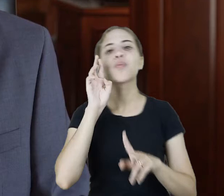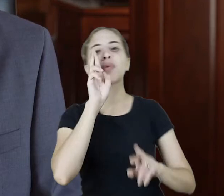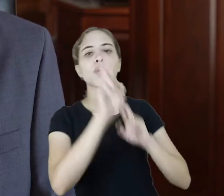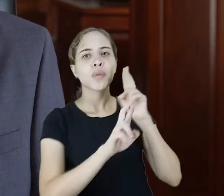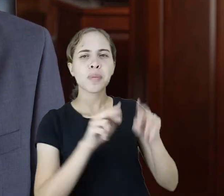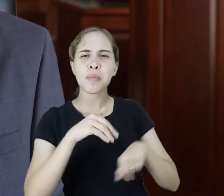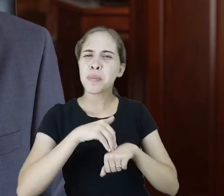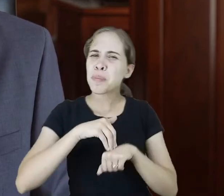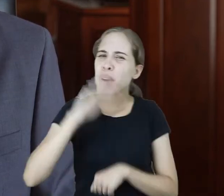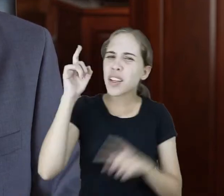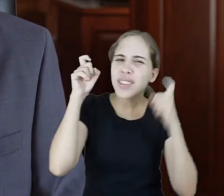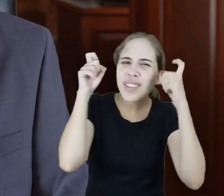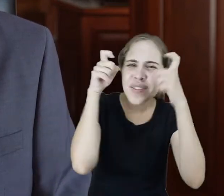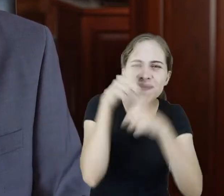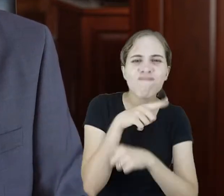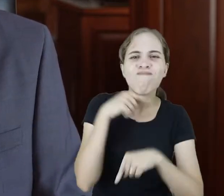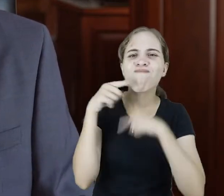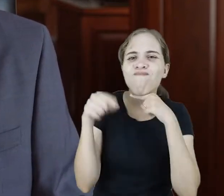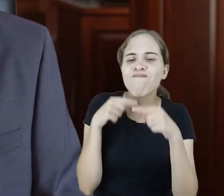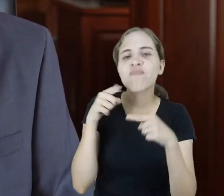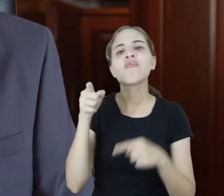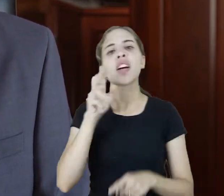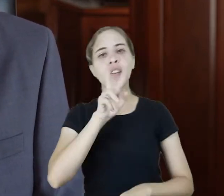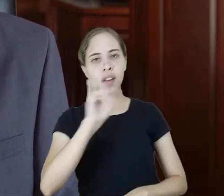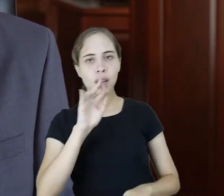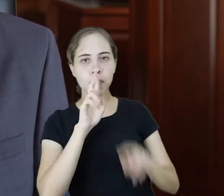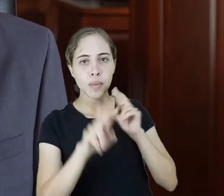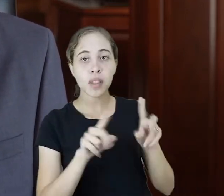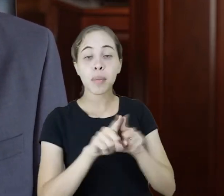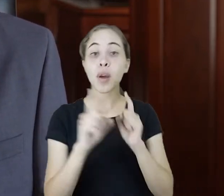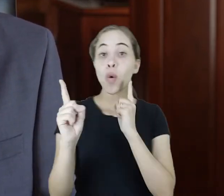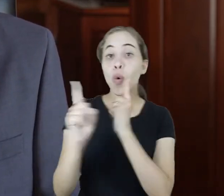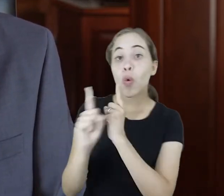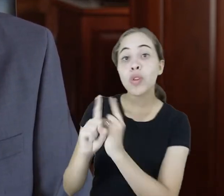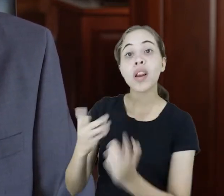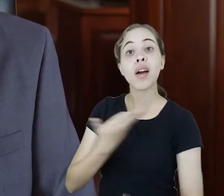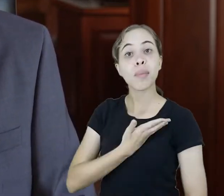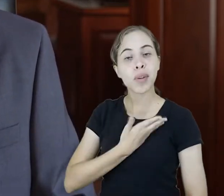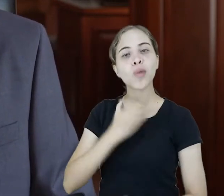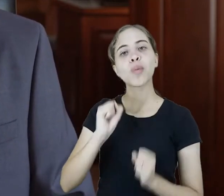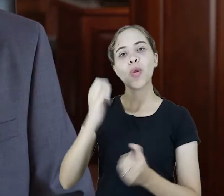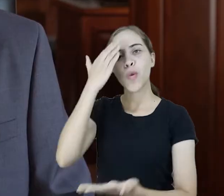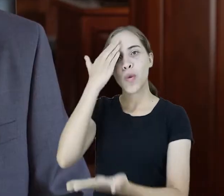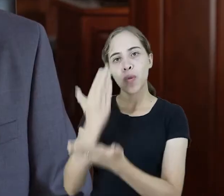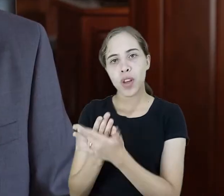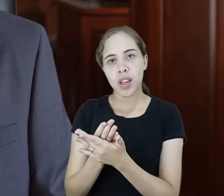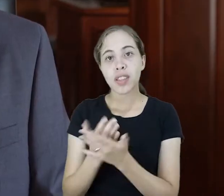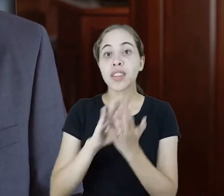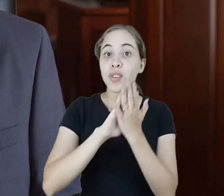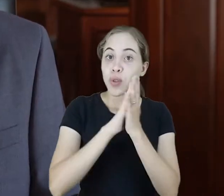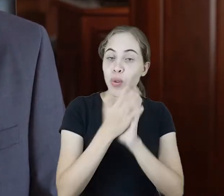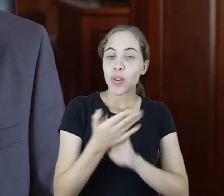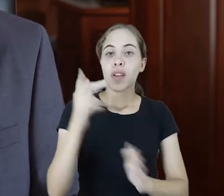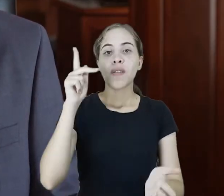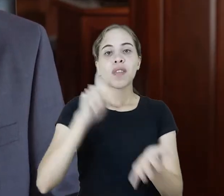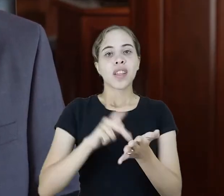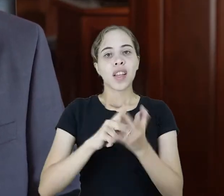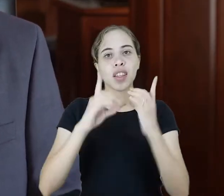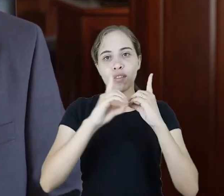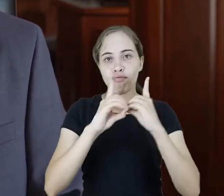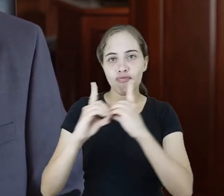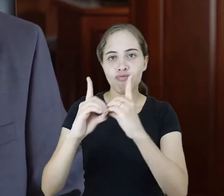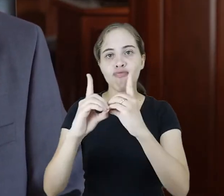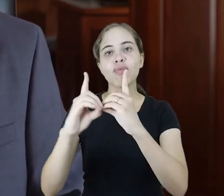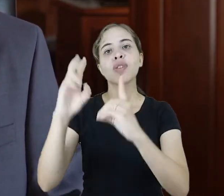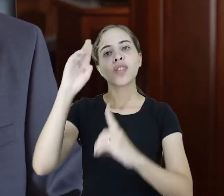mais difíceis. Encontrarão amigos em quem podem confiar. Se tornarão verdadeiros discípulos